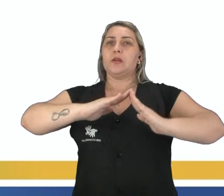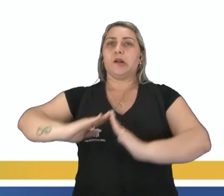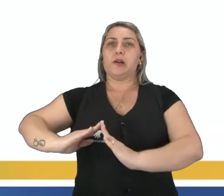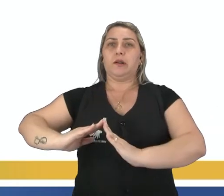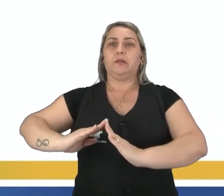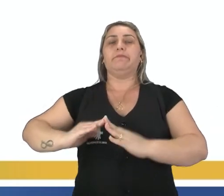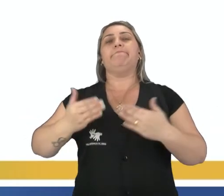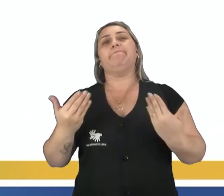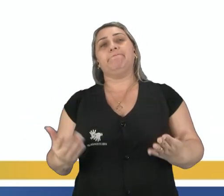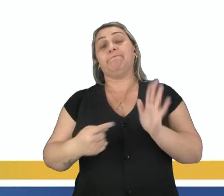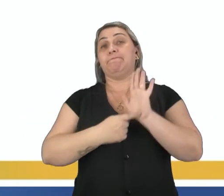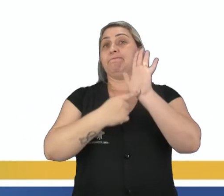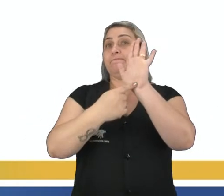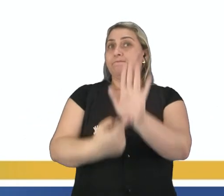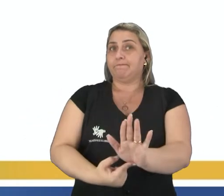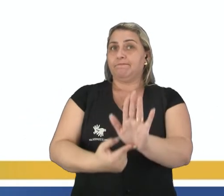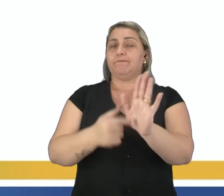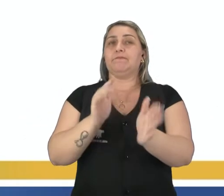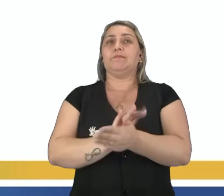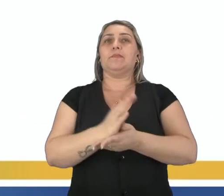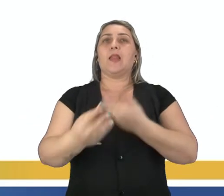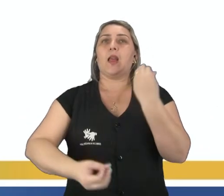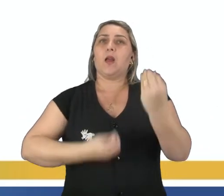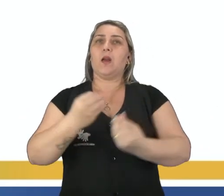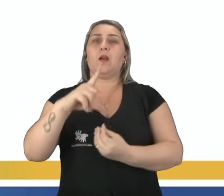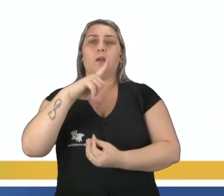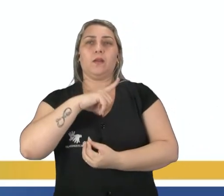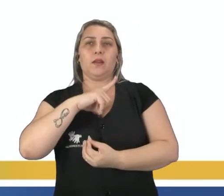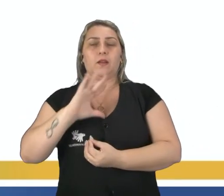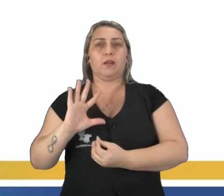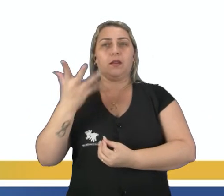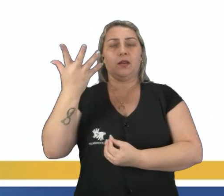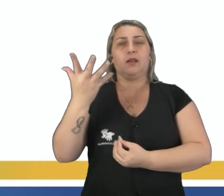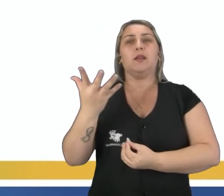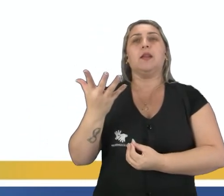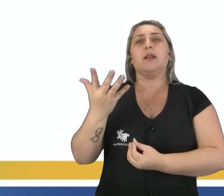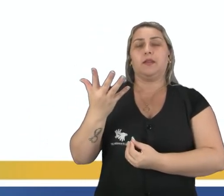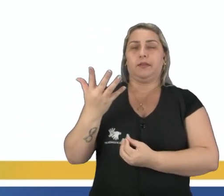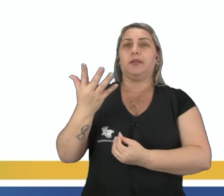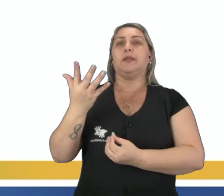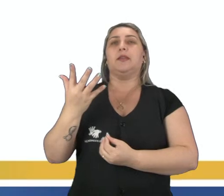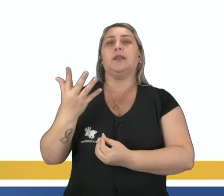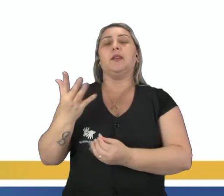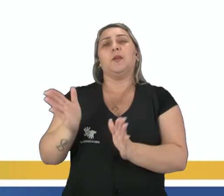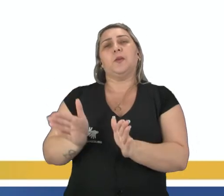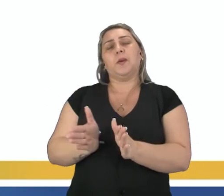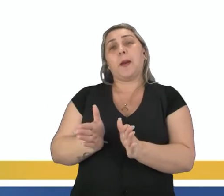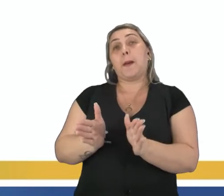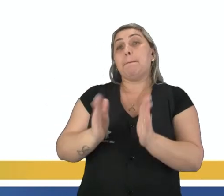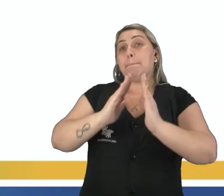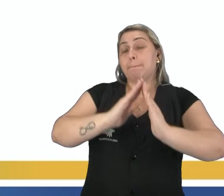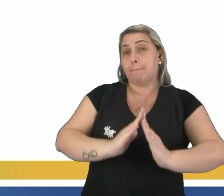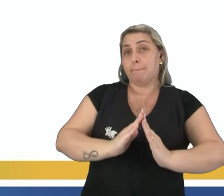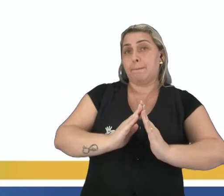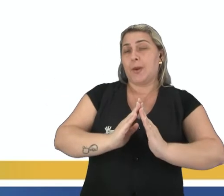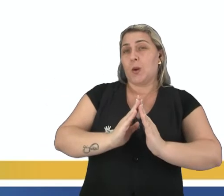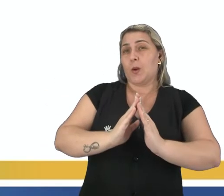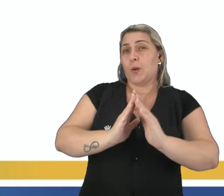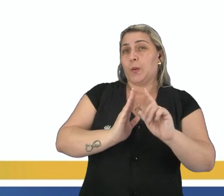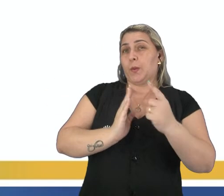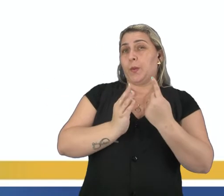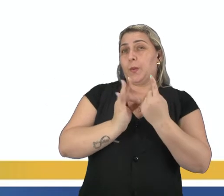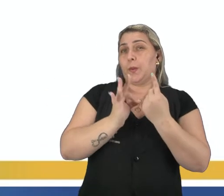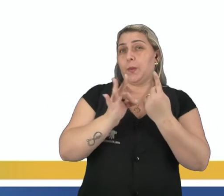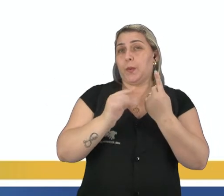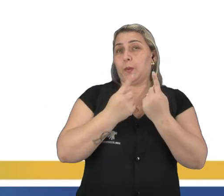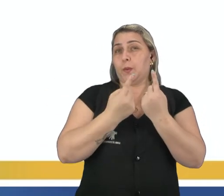Então, isso aí mostra como tem se tornado as classes mais abastadas. Ou elas moram para lugares mais